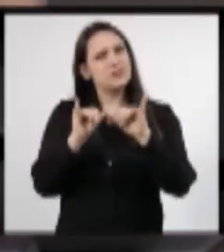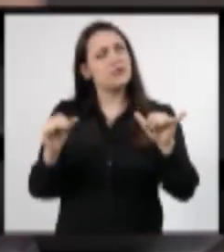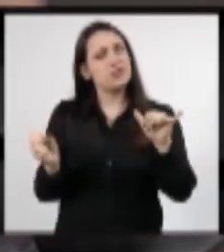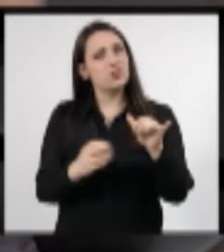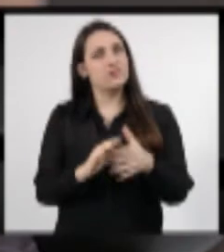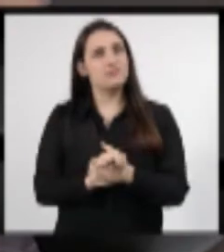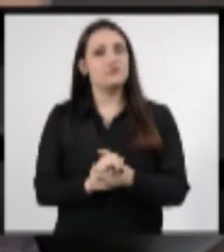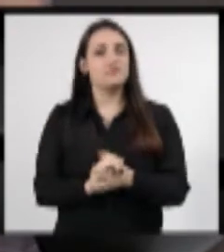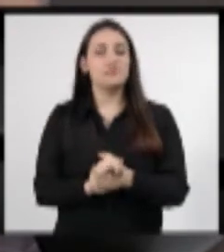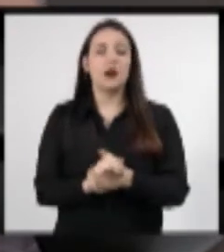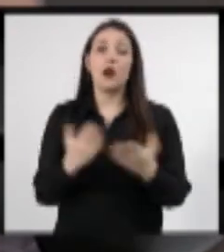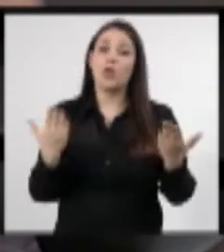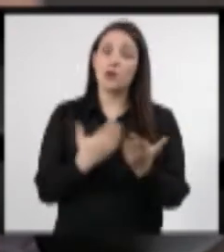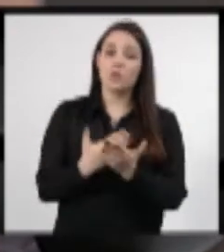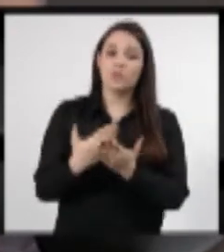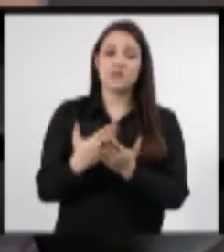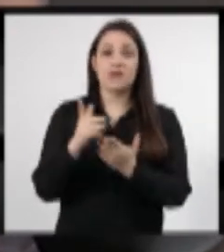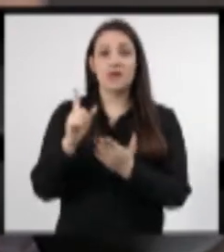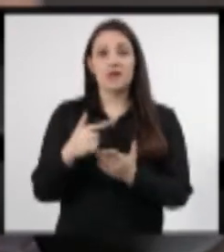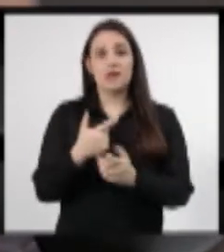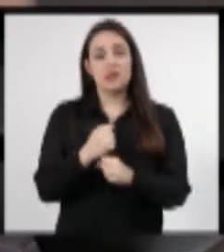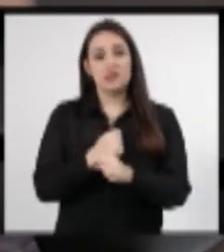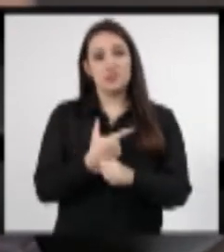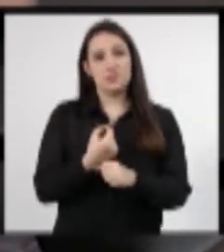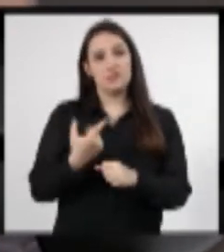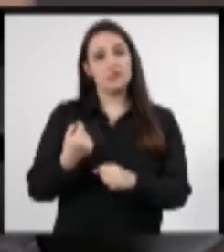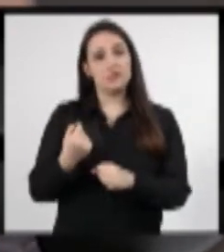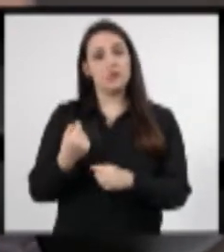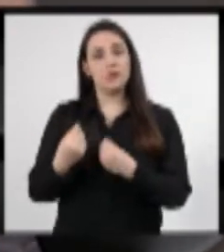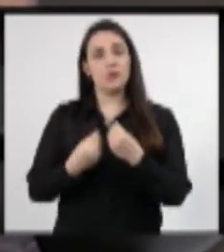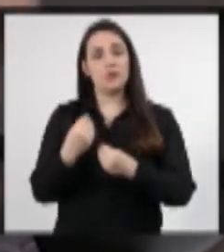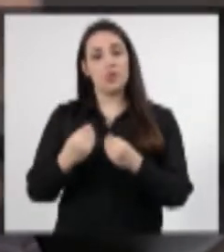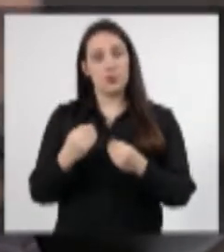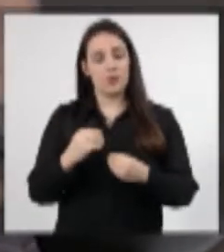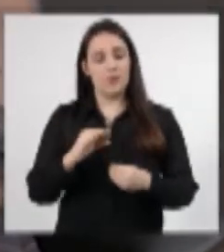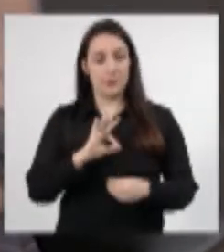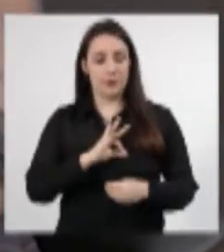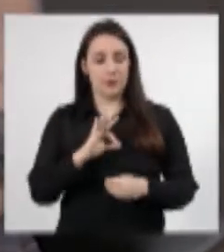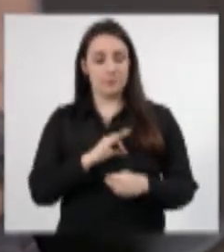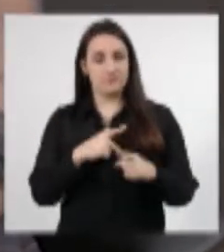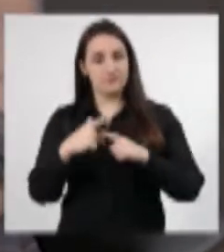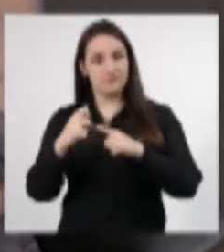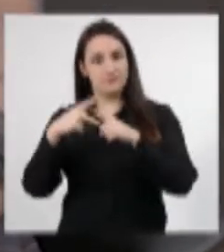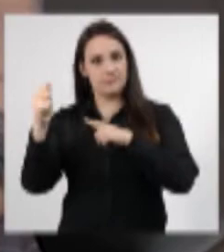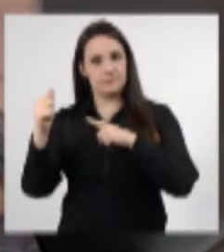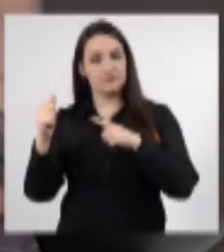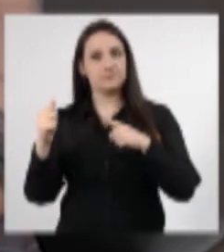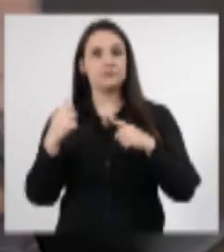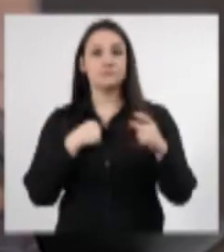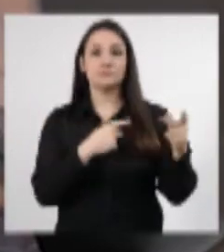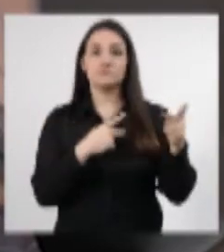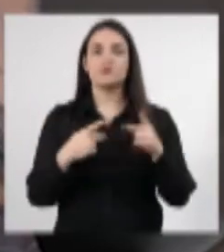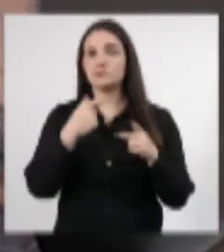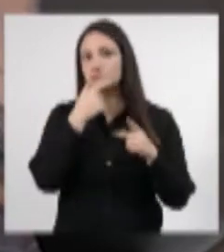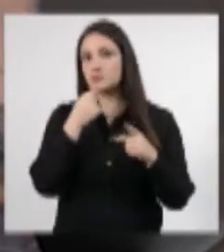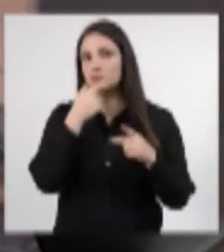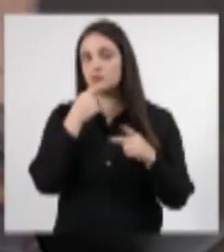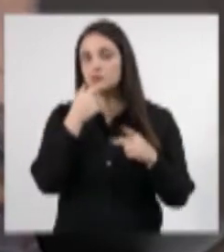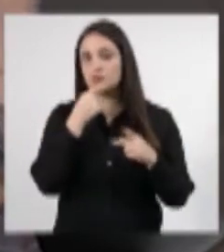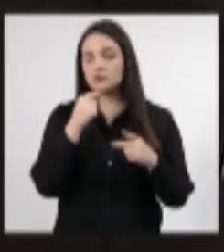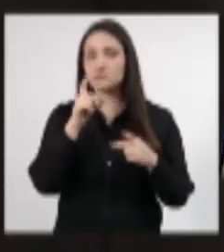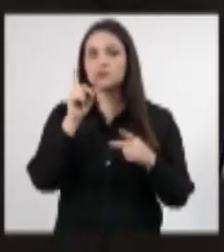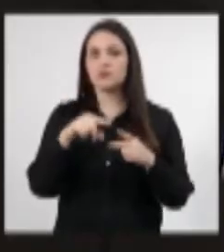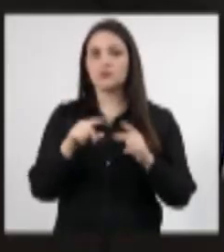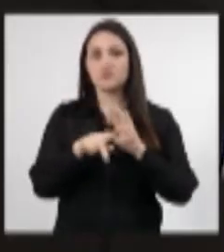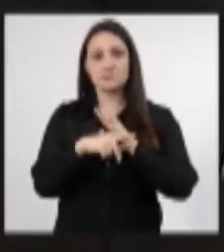Olá! Para começar falando sobre as conquistas e resultados da Polícia Civil, convidamos o delegado-geral adjunto da Polícia Civil de